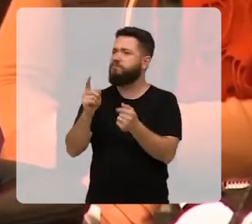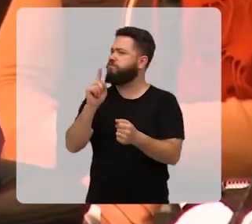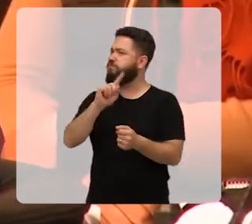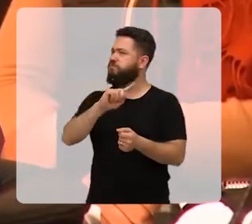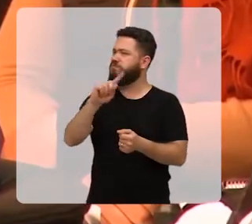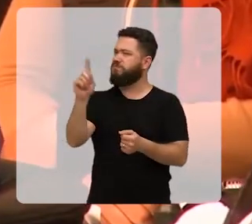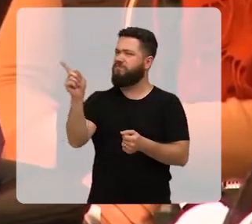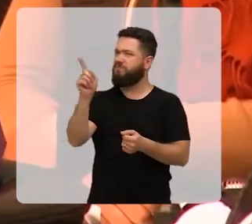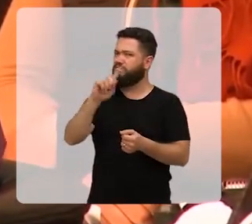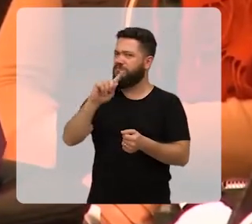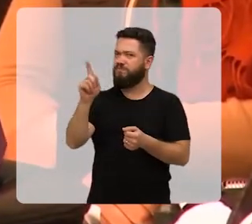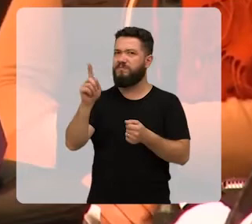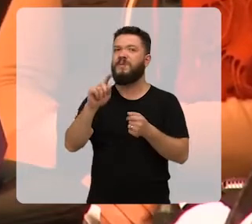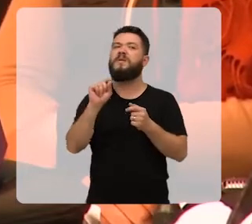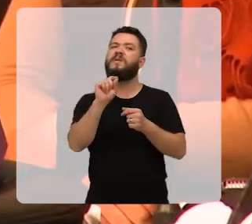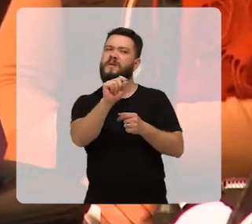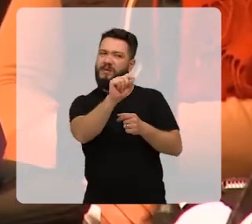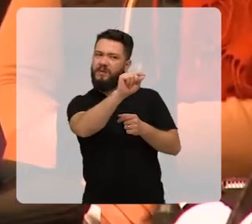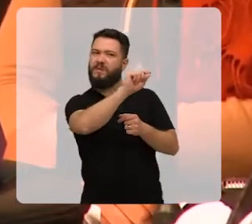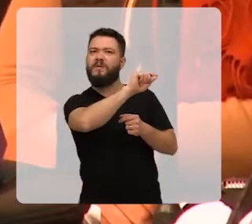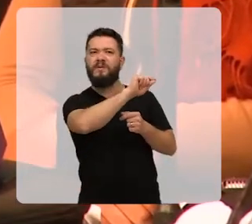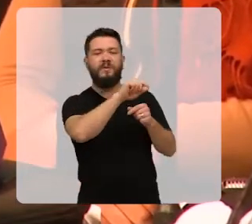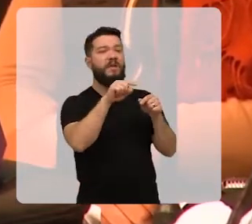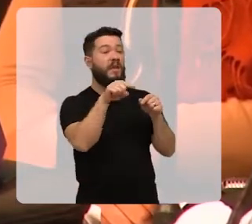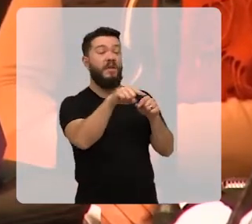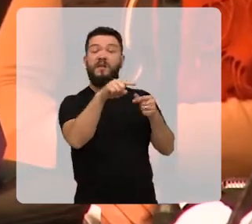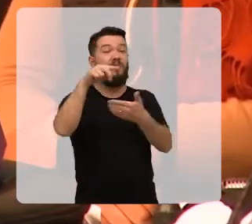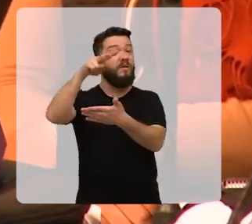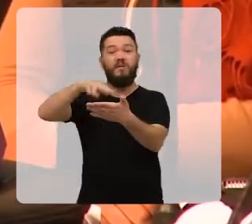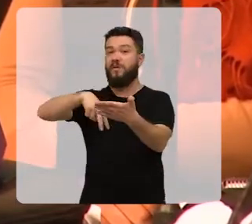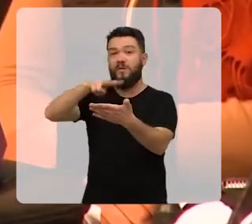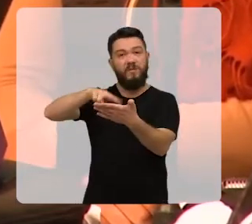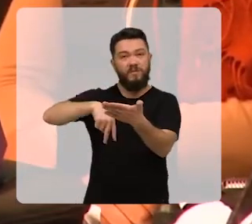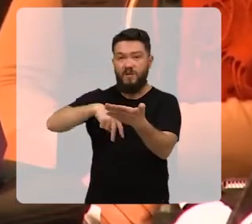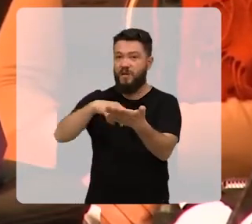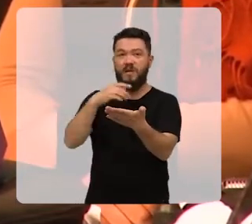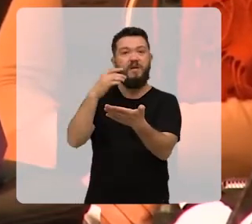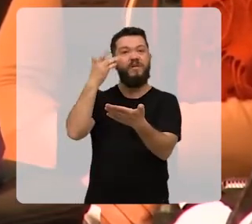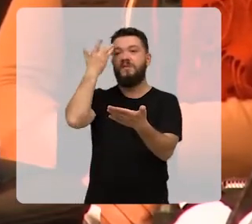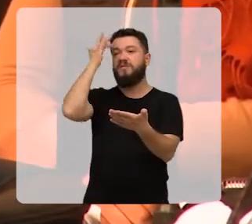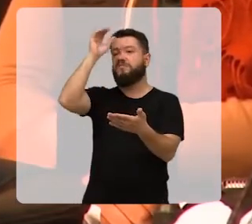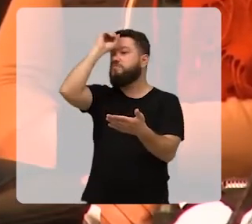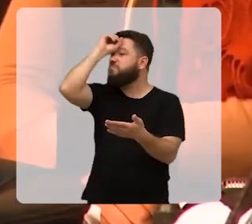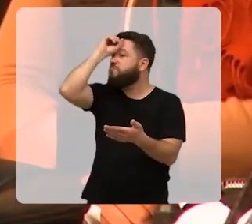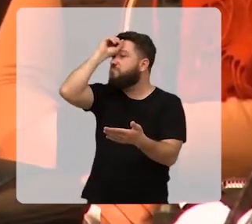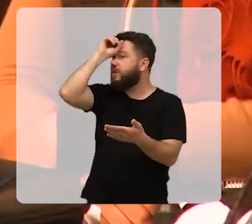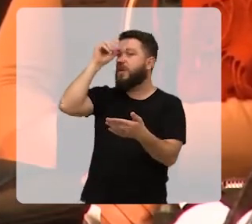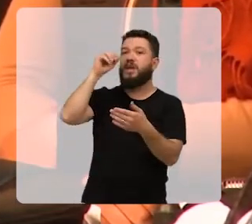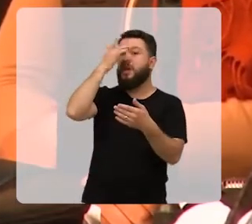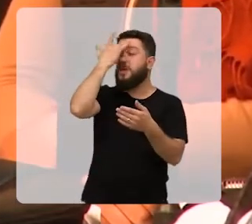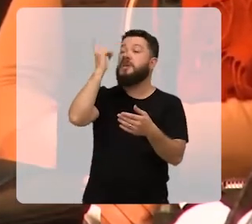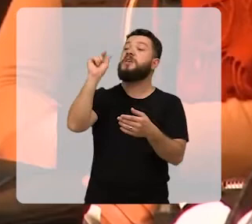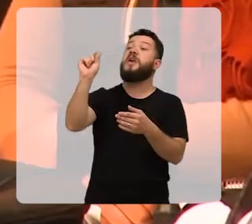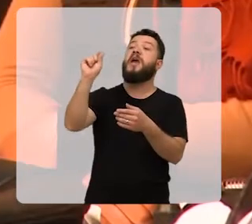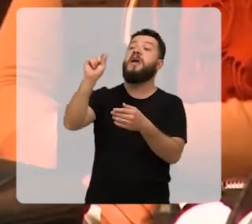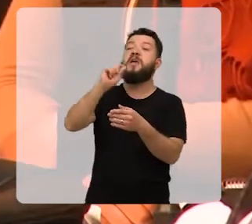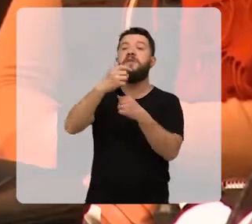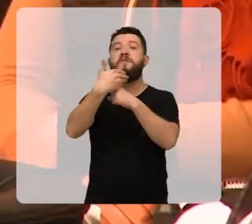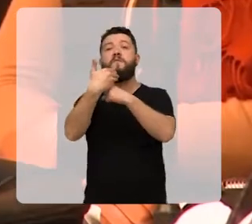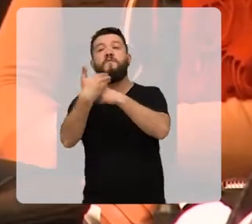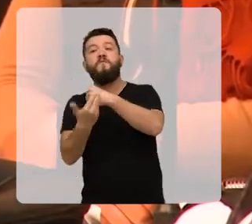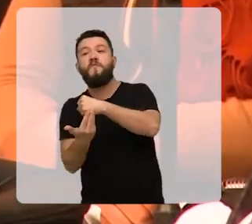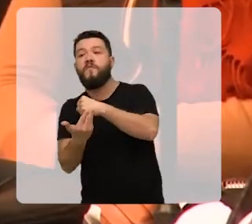falando de outros também que não leiam não tem a mínima ideia quem está no governo